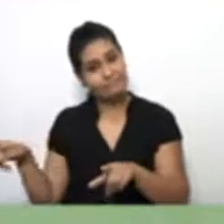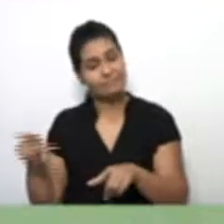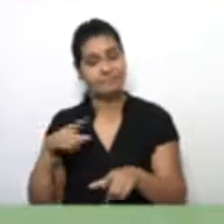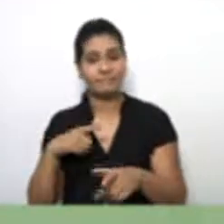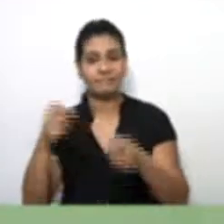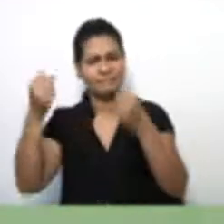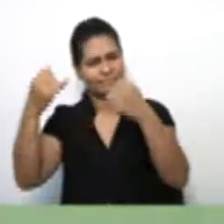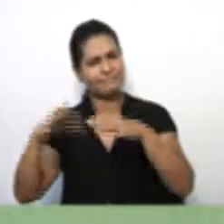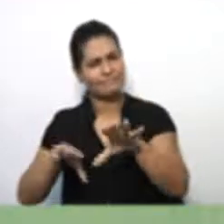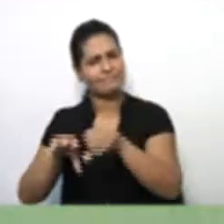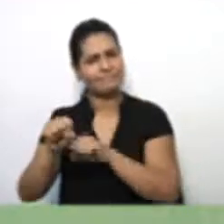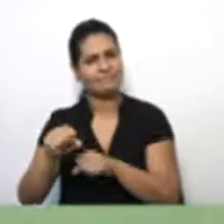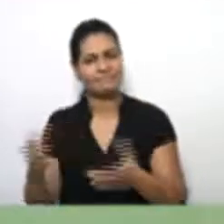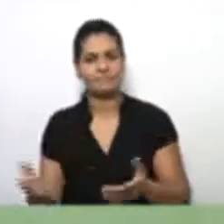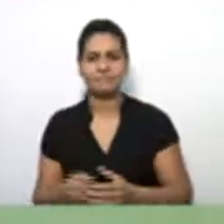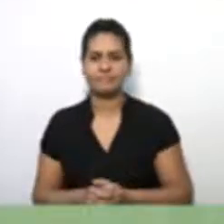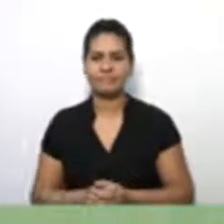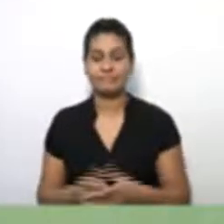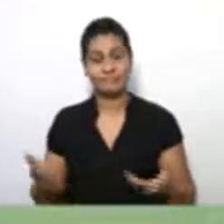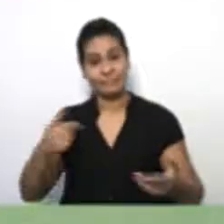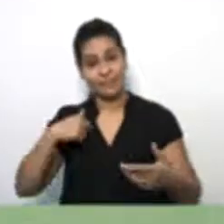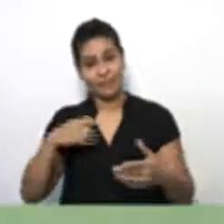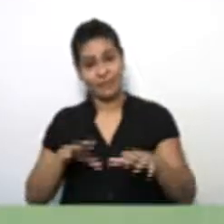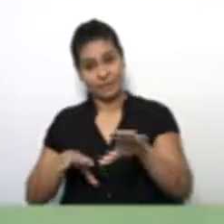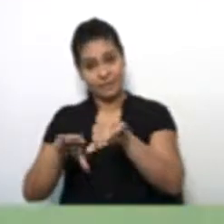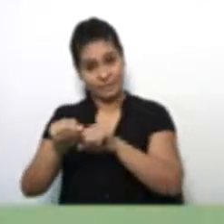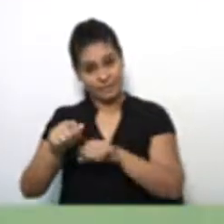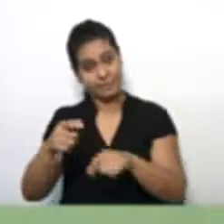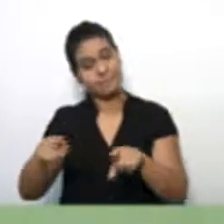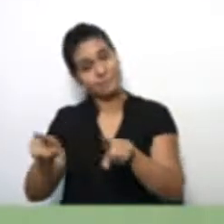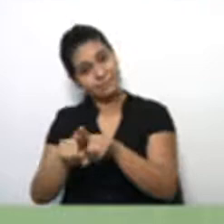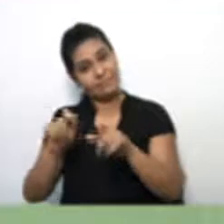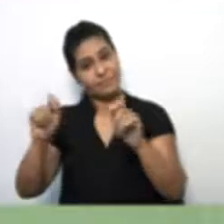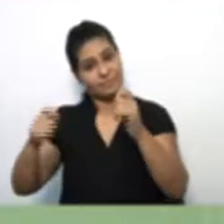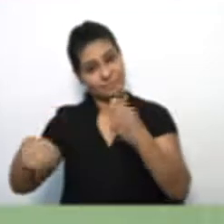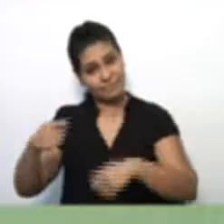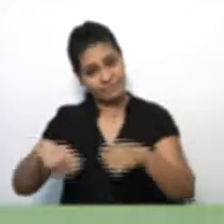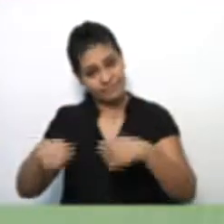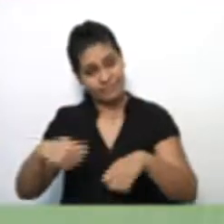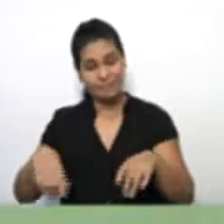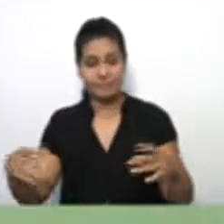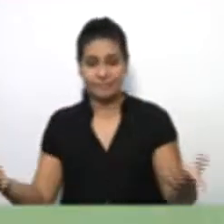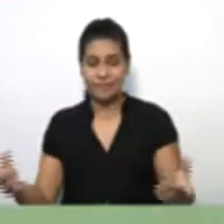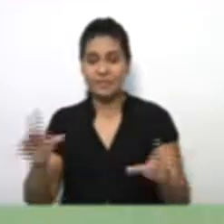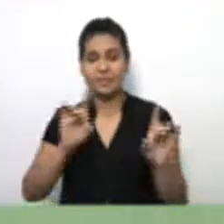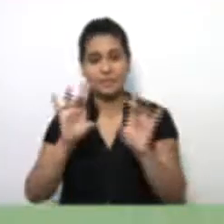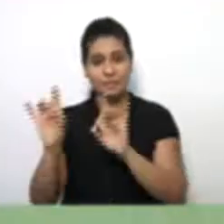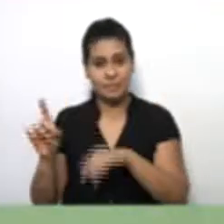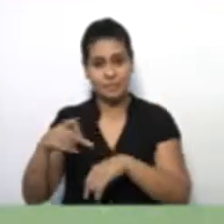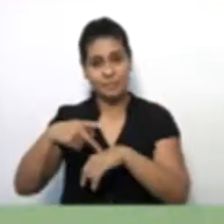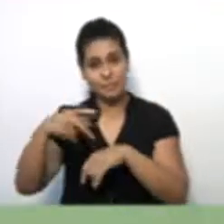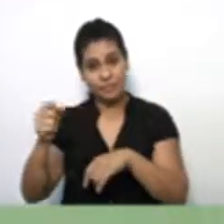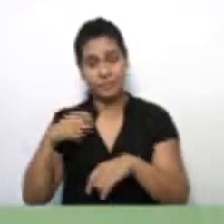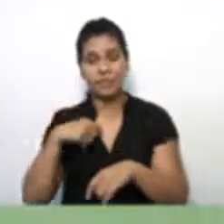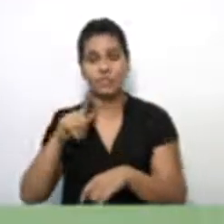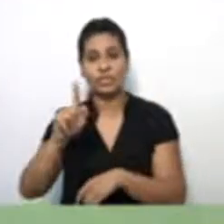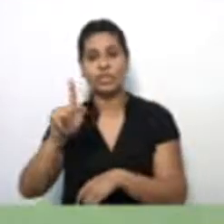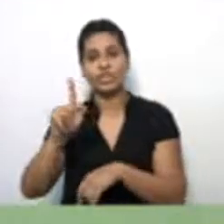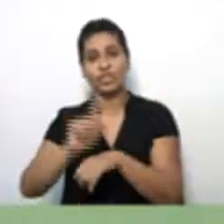como é que é a formação aí, professor? Pois é, minha formação, sou formado em administração, né, especialista em gestão